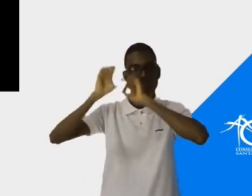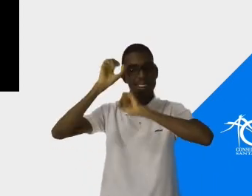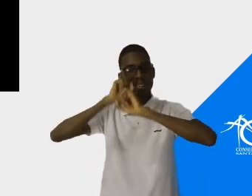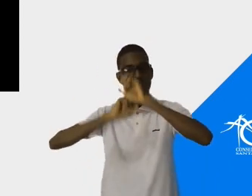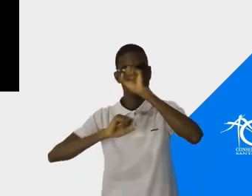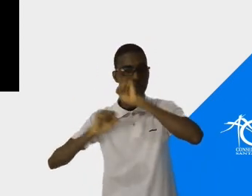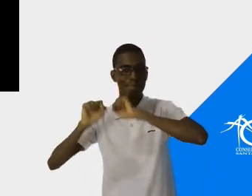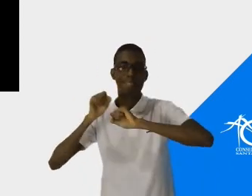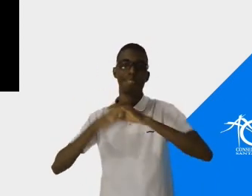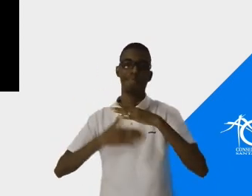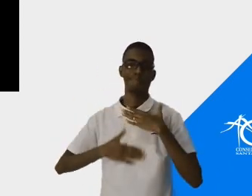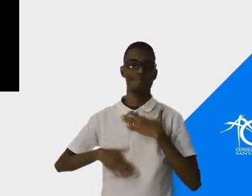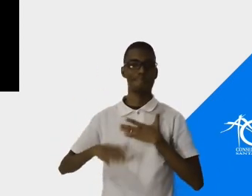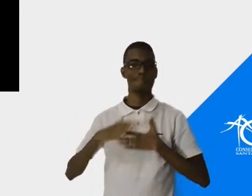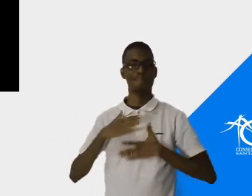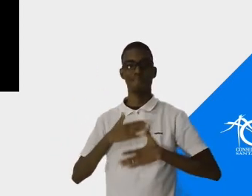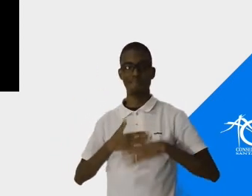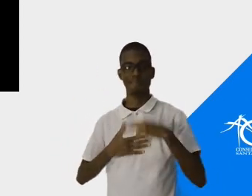área.